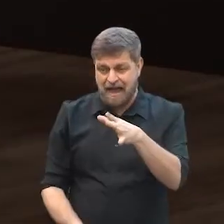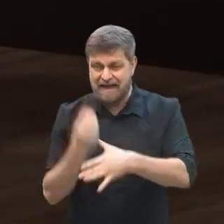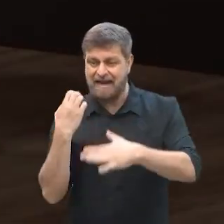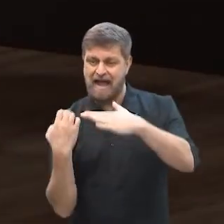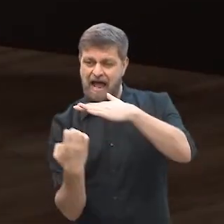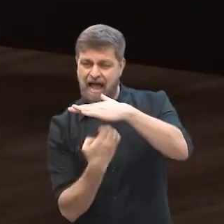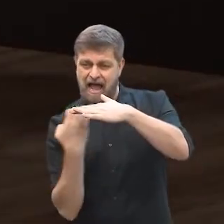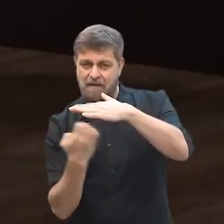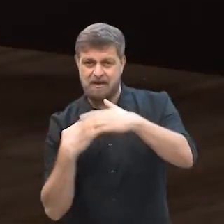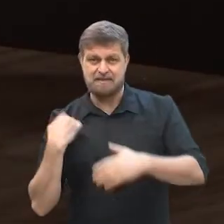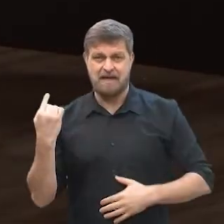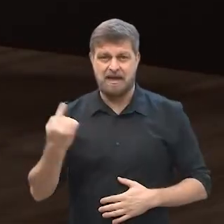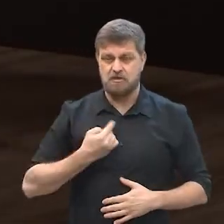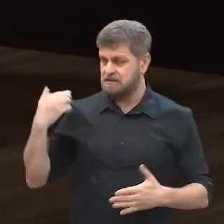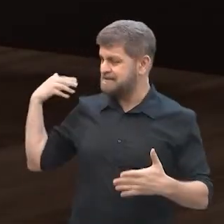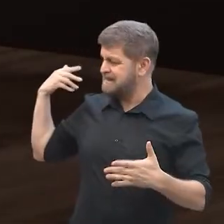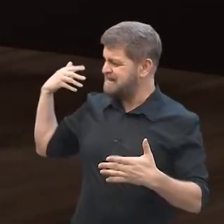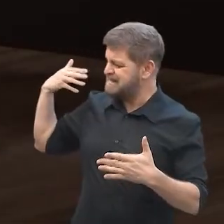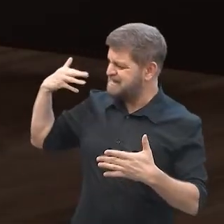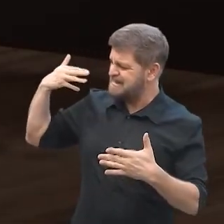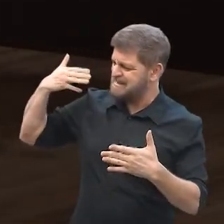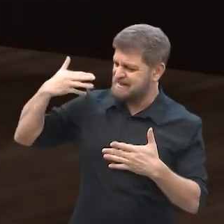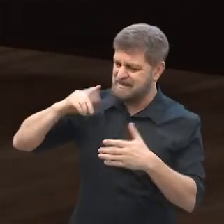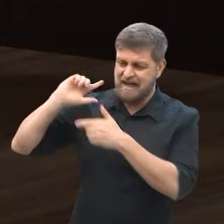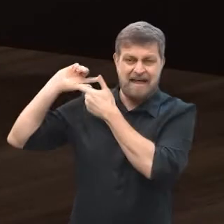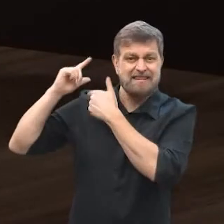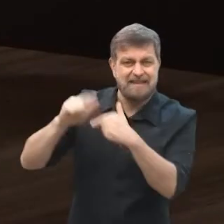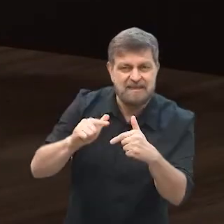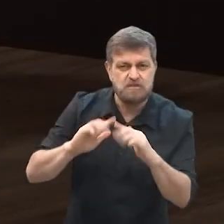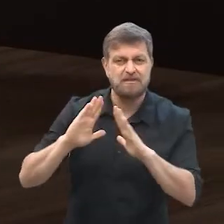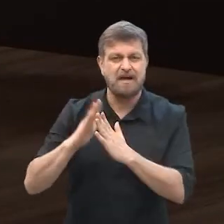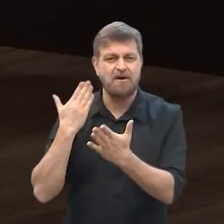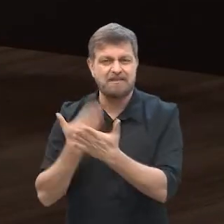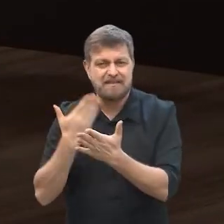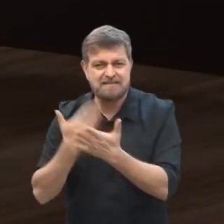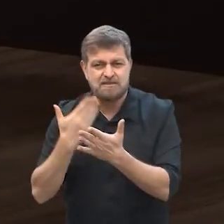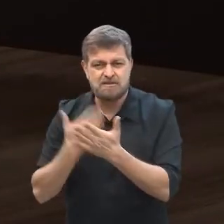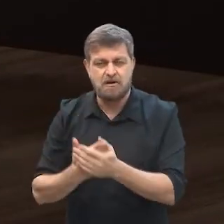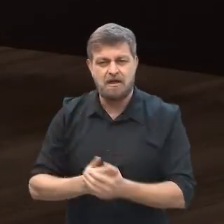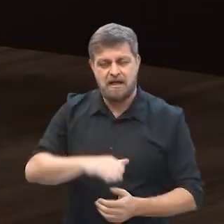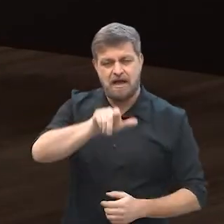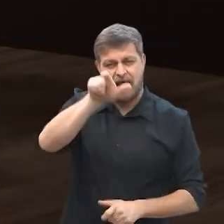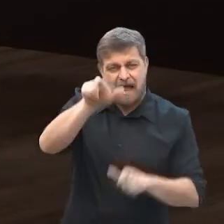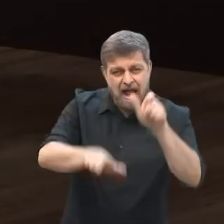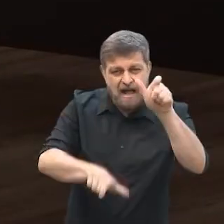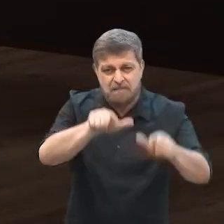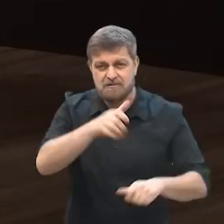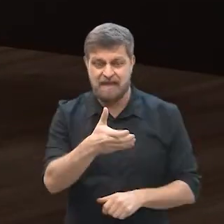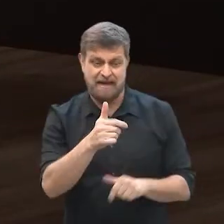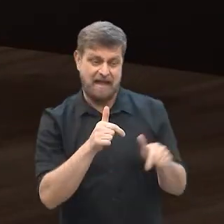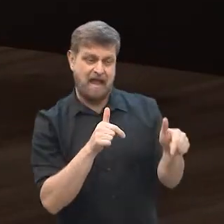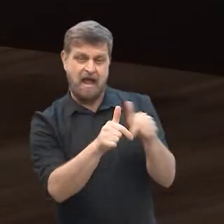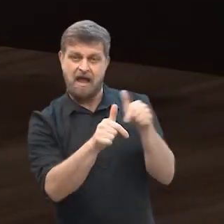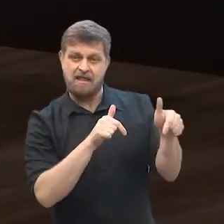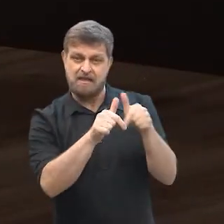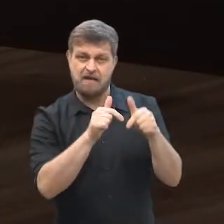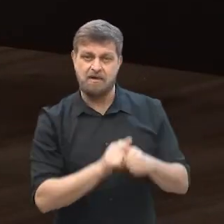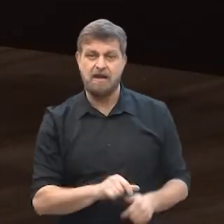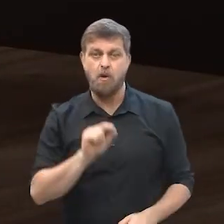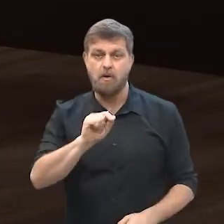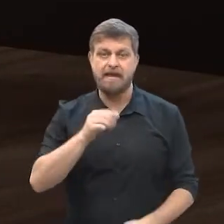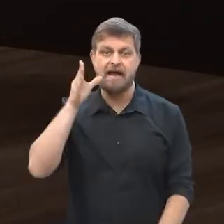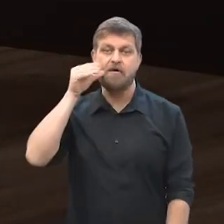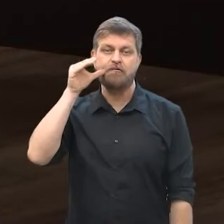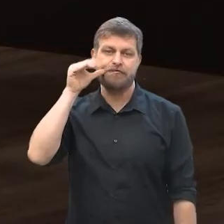justamente a gente vem de uma época em que as pessoas na escola são preparadas para o mercado de trabalho para ser